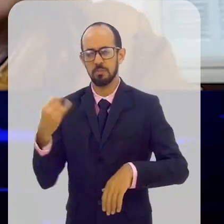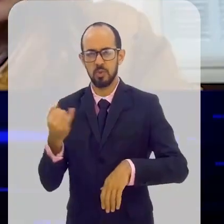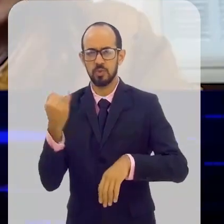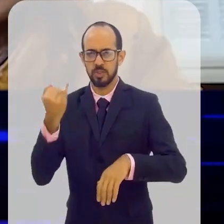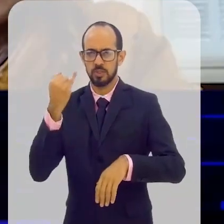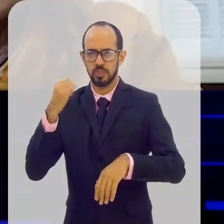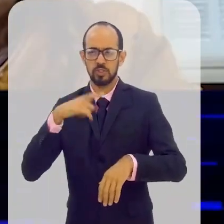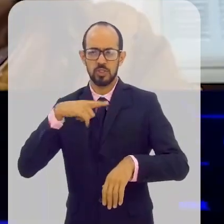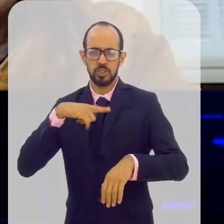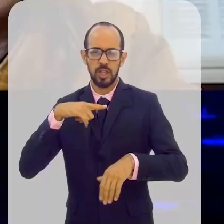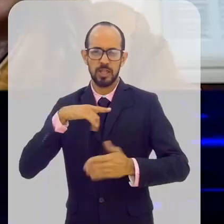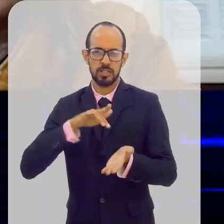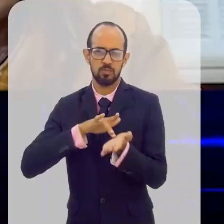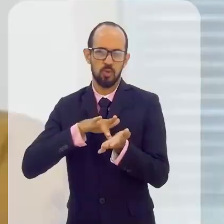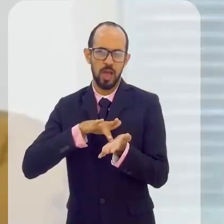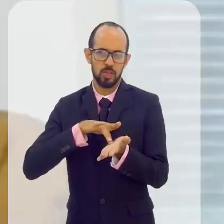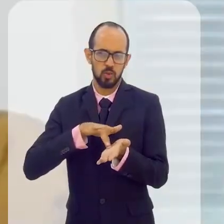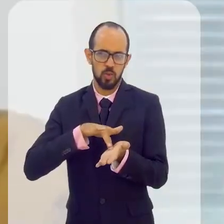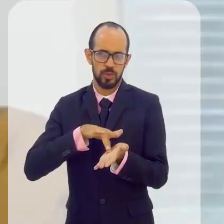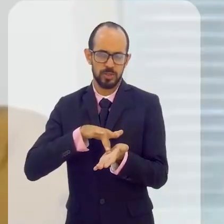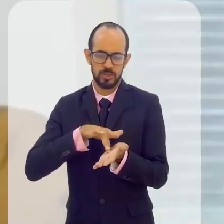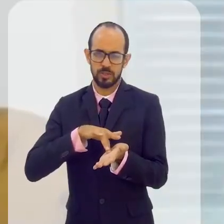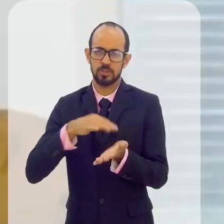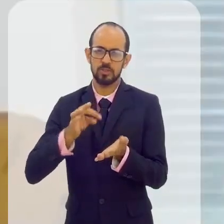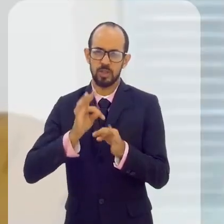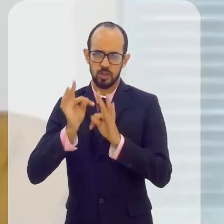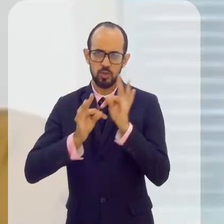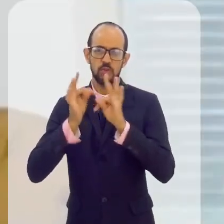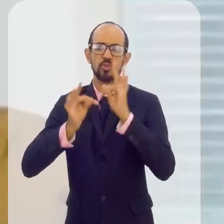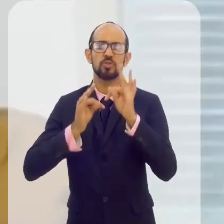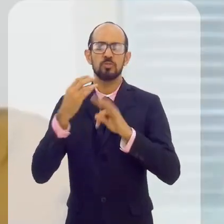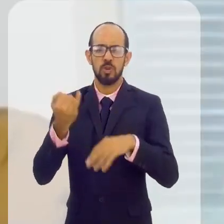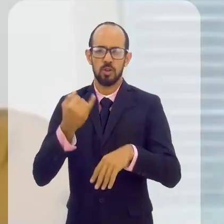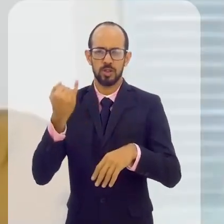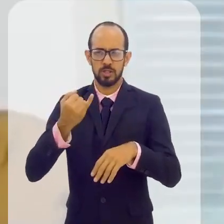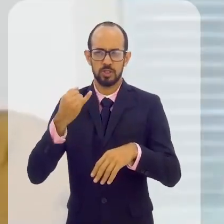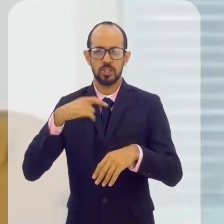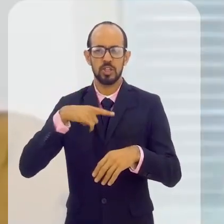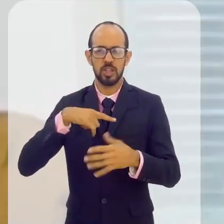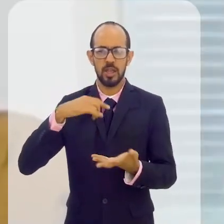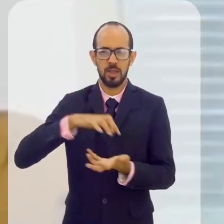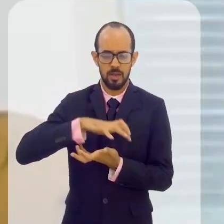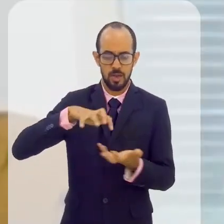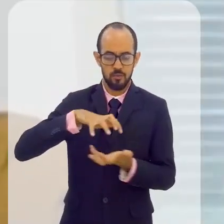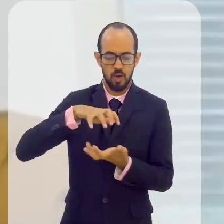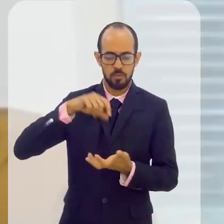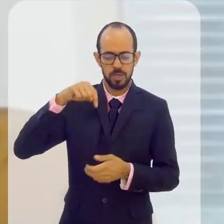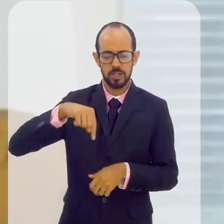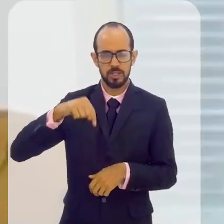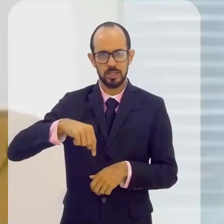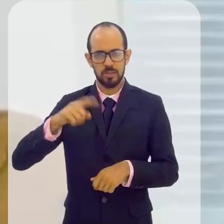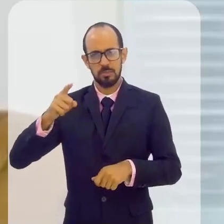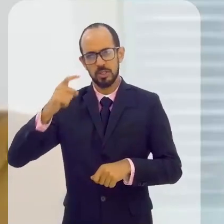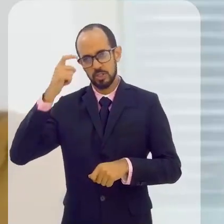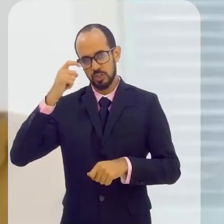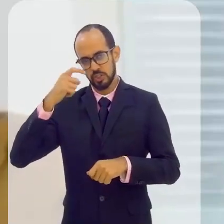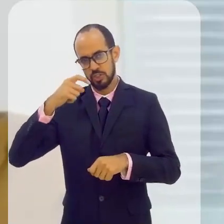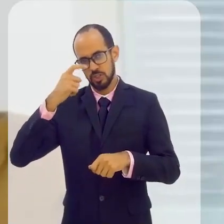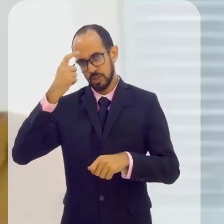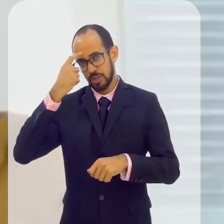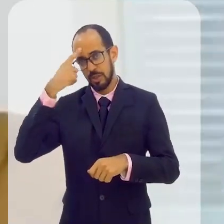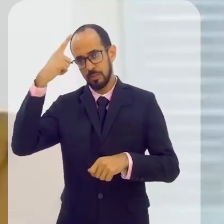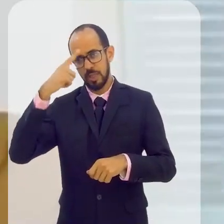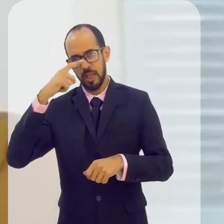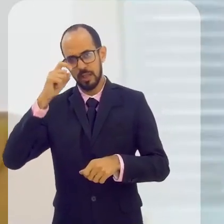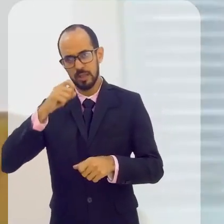é importantíssimo. Hoje a gente tem simuladores de alta geração, a gente está passando por uma reforma aqui para a gente sair um pouco da lógica